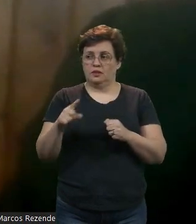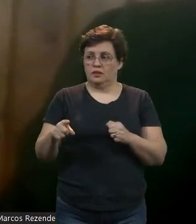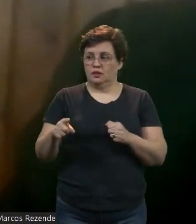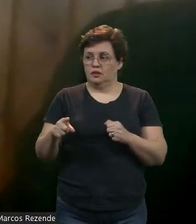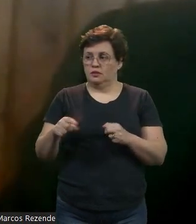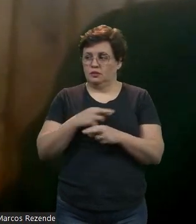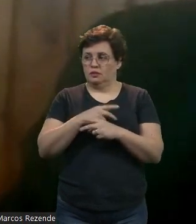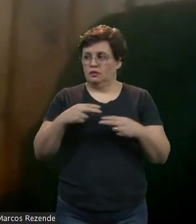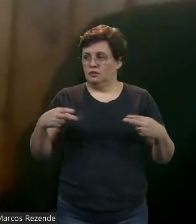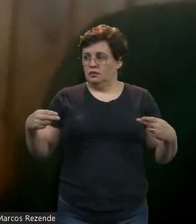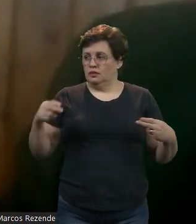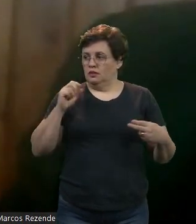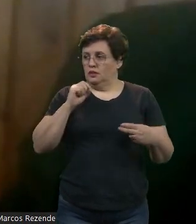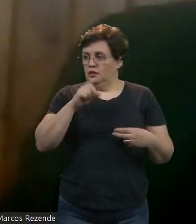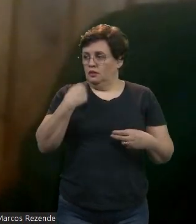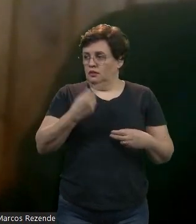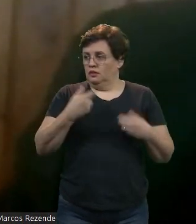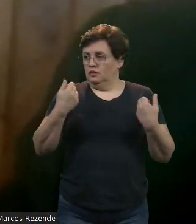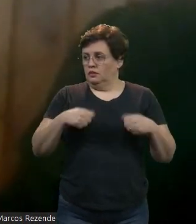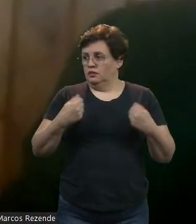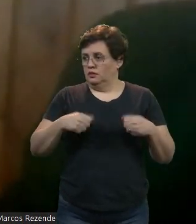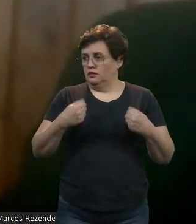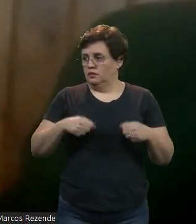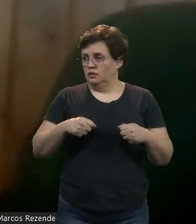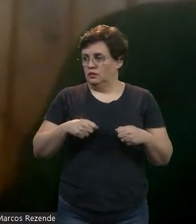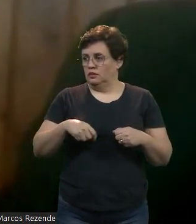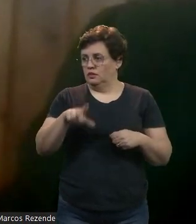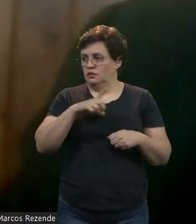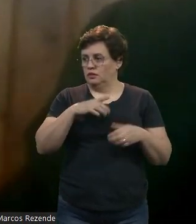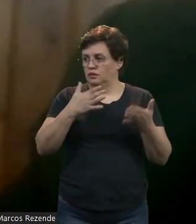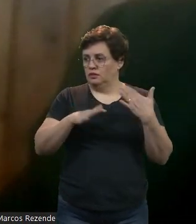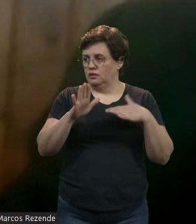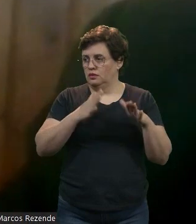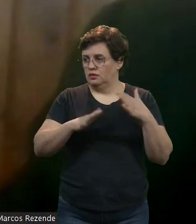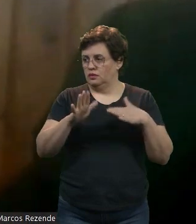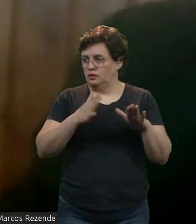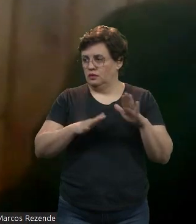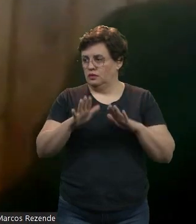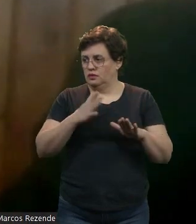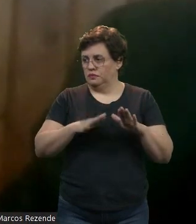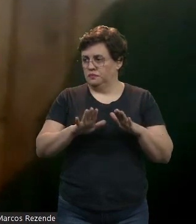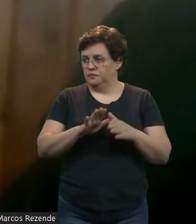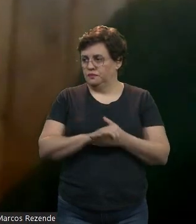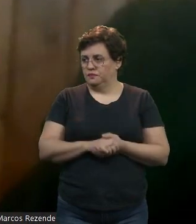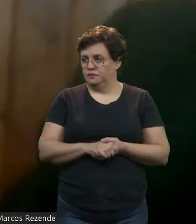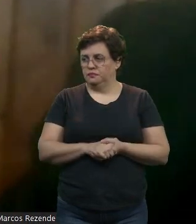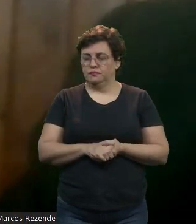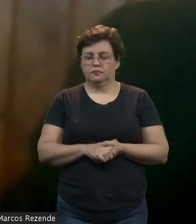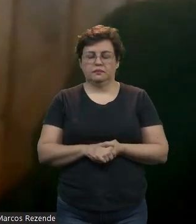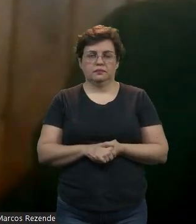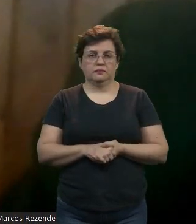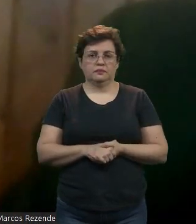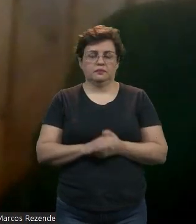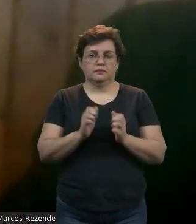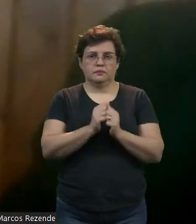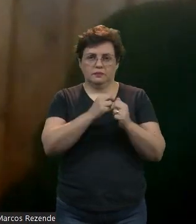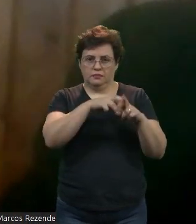essas situações que nós devemos agir com prudência, com respeito ao servidor e com responsabilidade com o servidor.